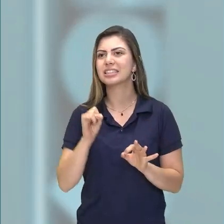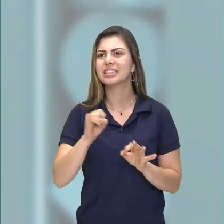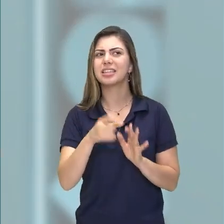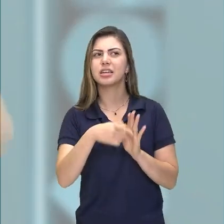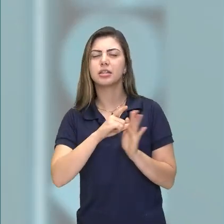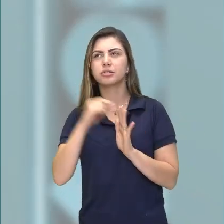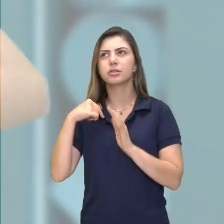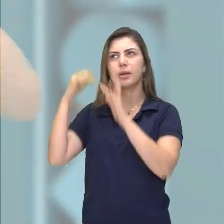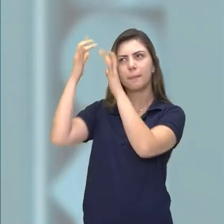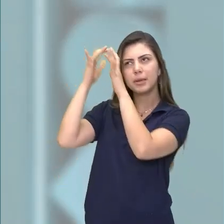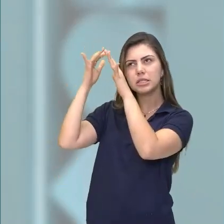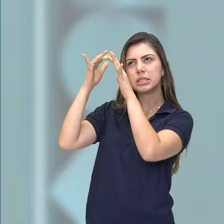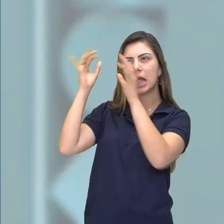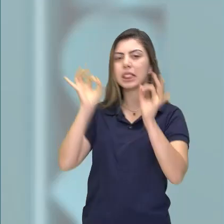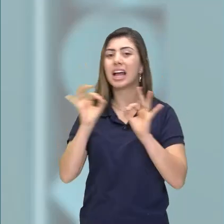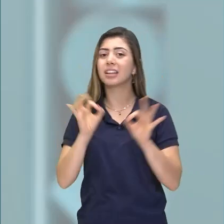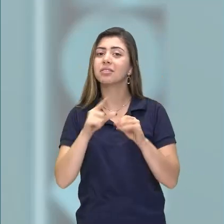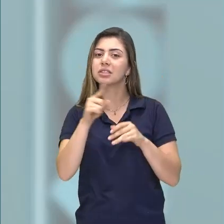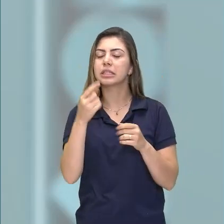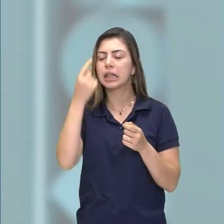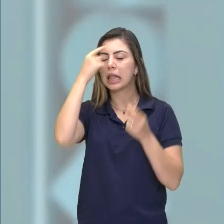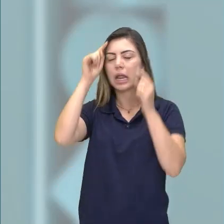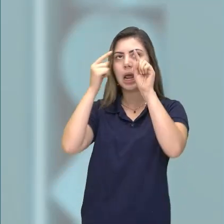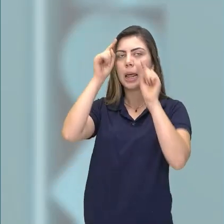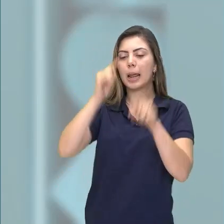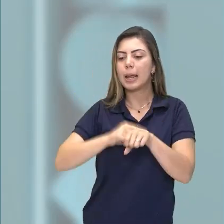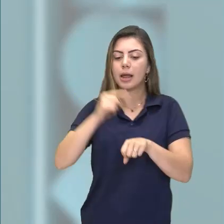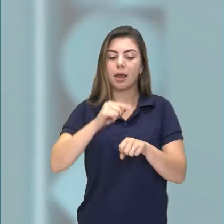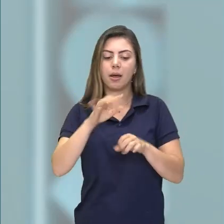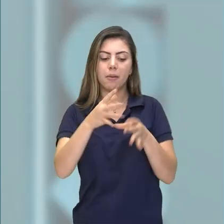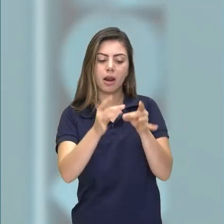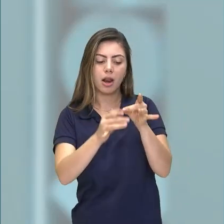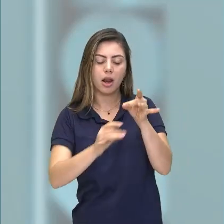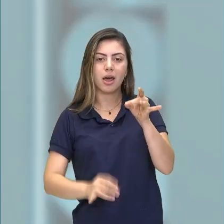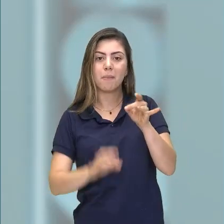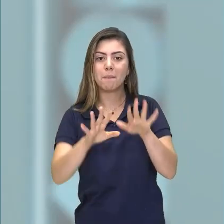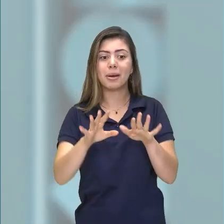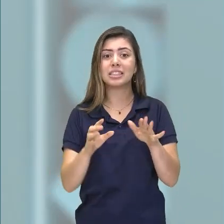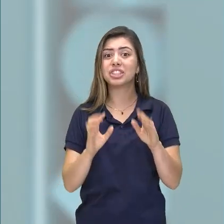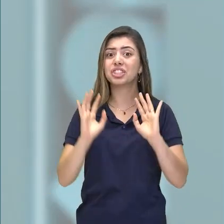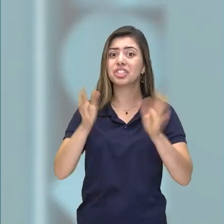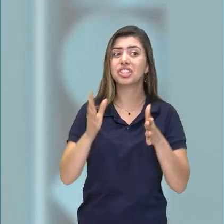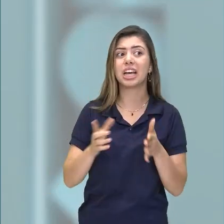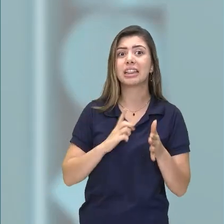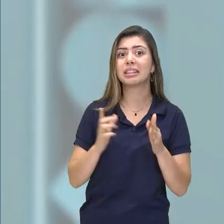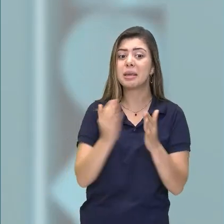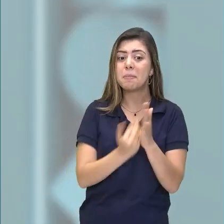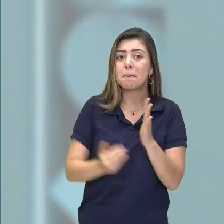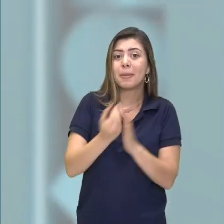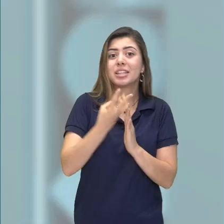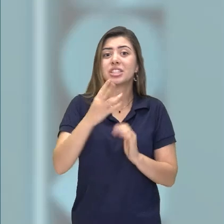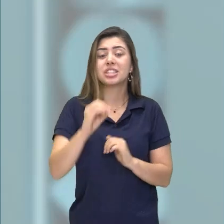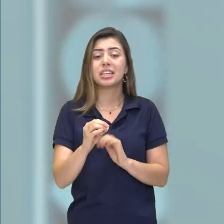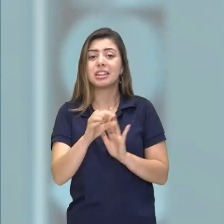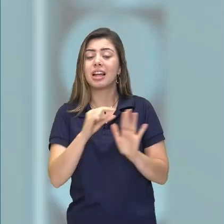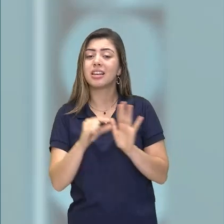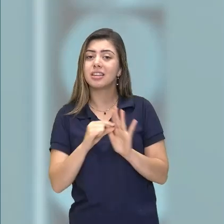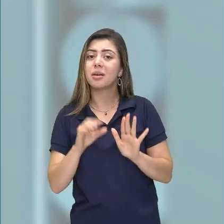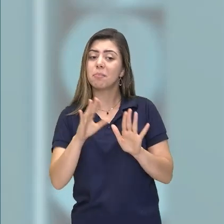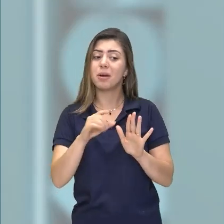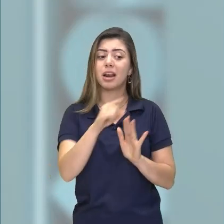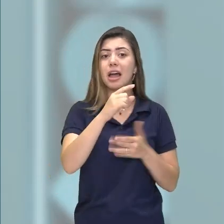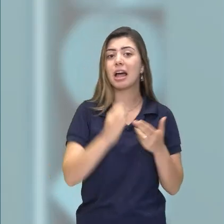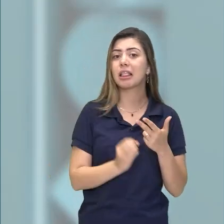não estrutura, você vai escrevendo um monte de coisa, quando você percebe, já passou de 30 linhas, e na redação do Enem você não pode